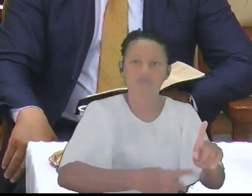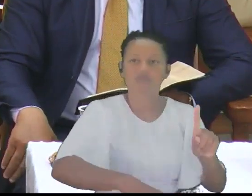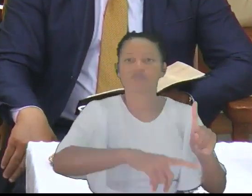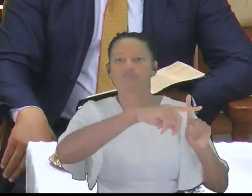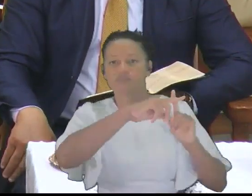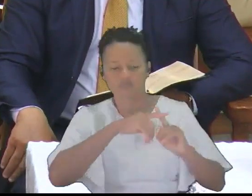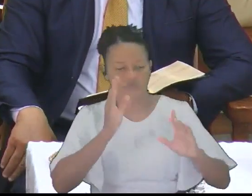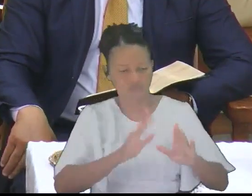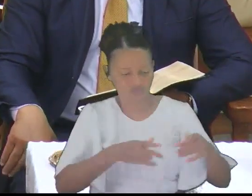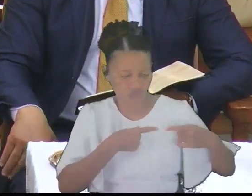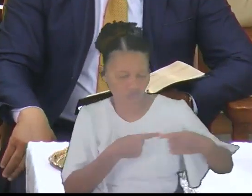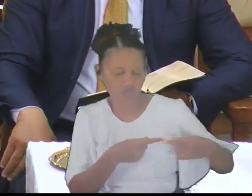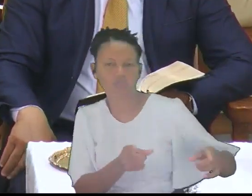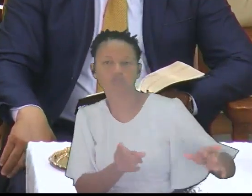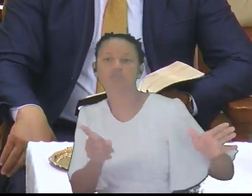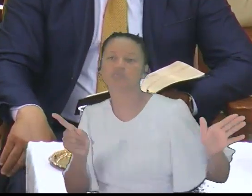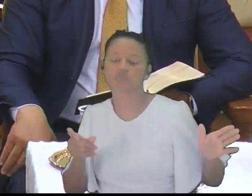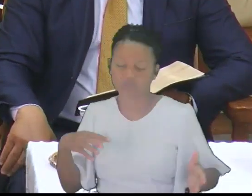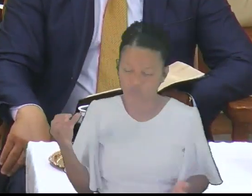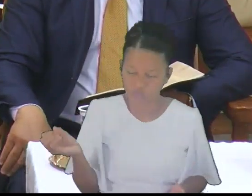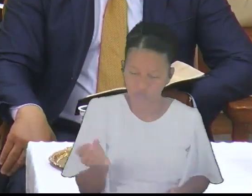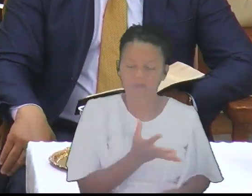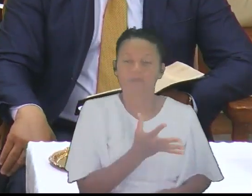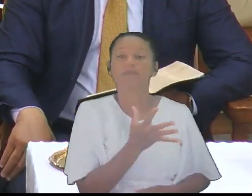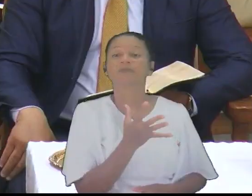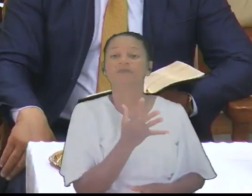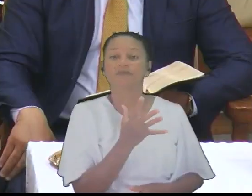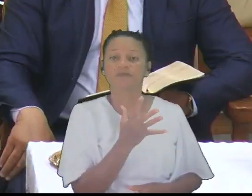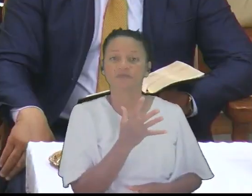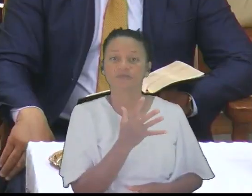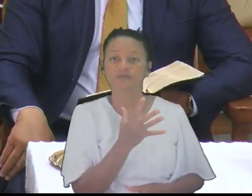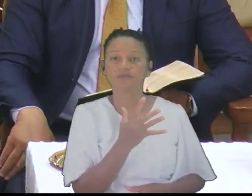foi inaugurado um